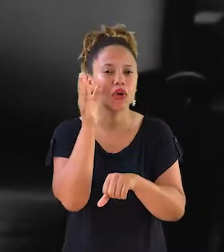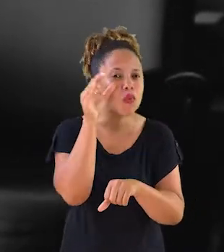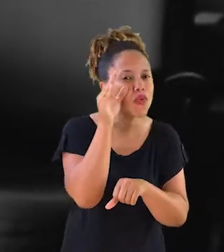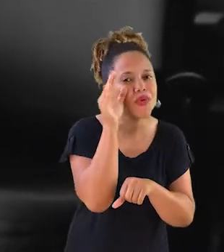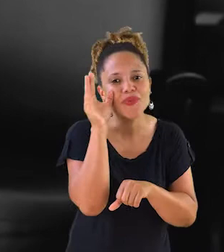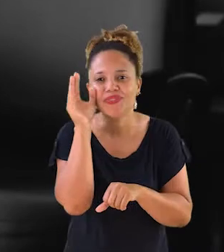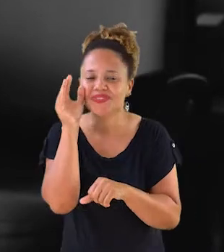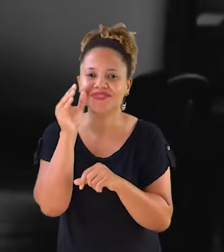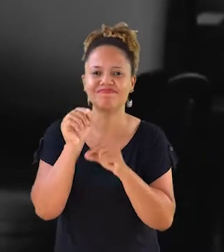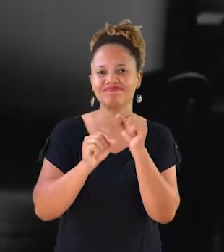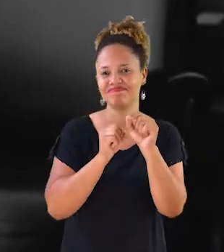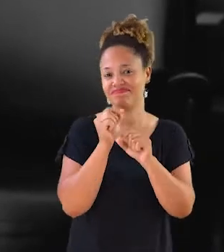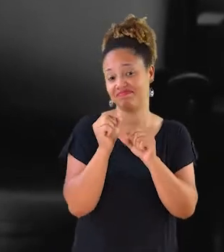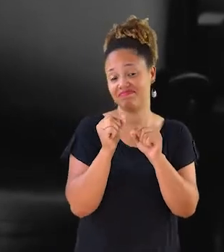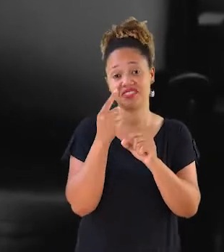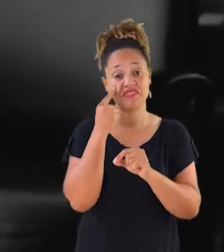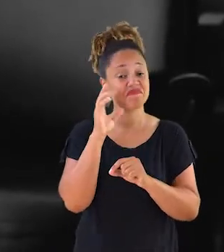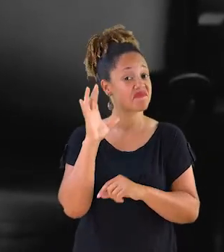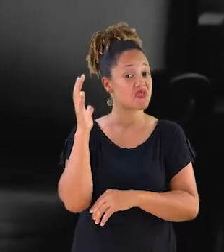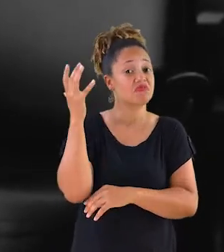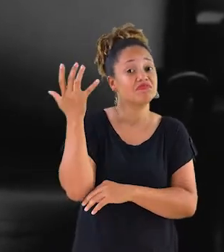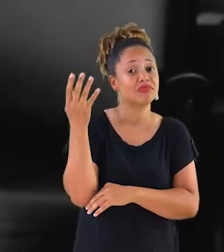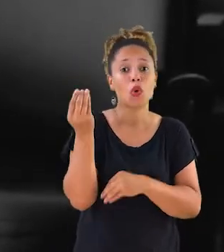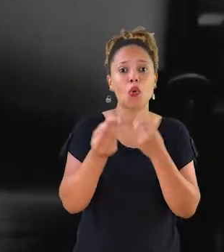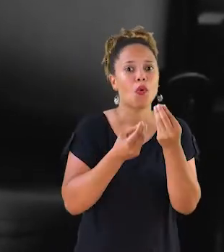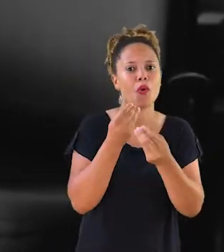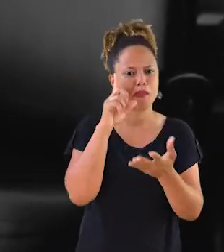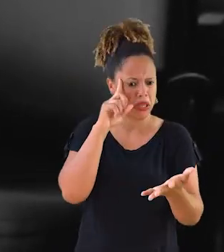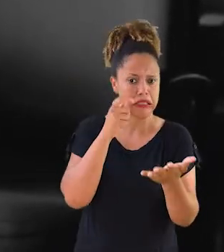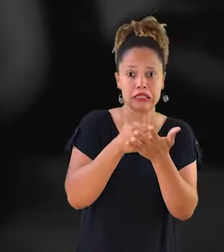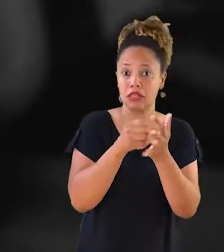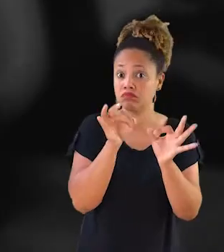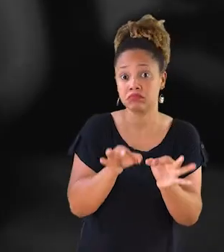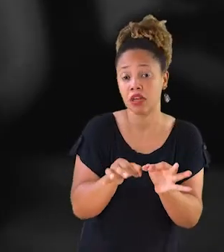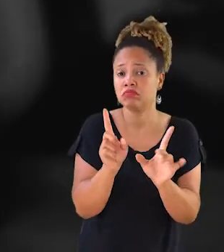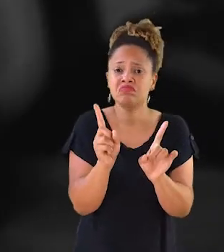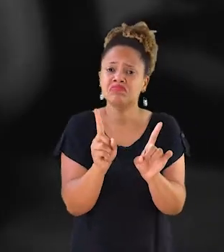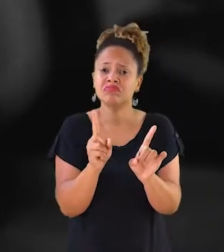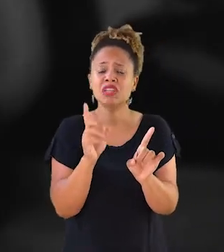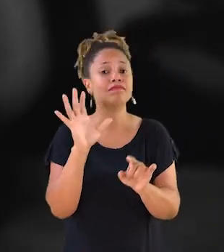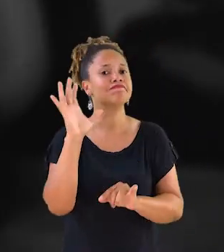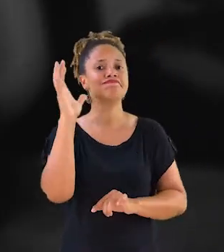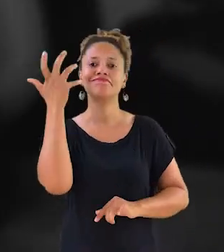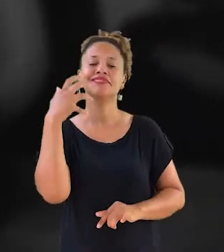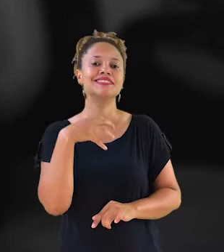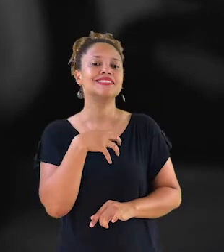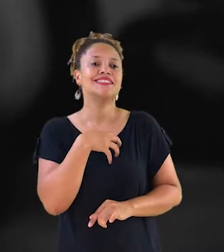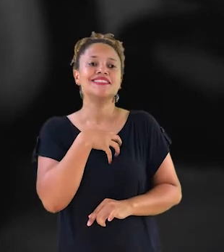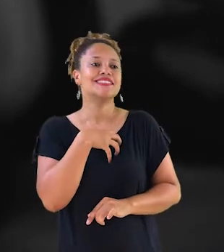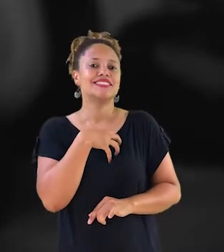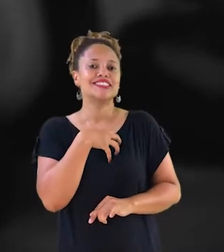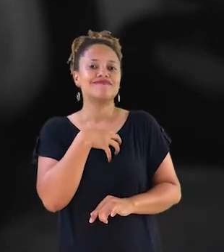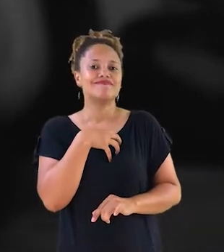um encontro, não foi propriamente assim uma decisão, né? E aquilo